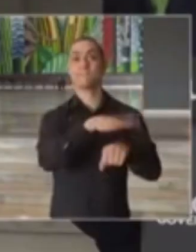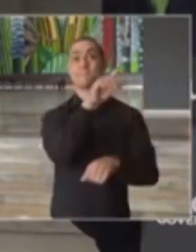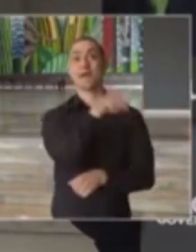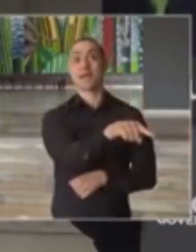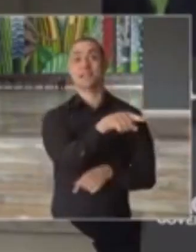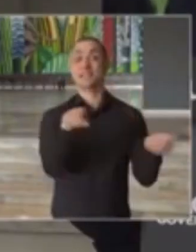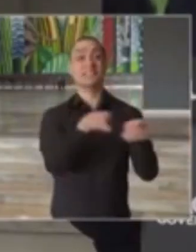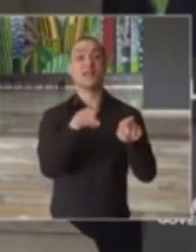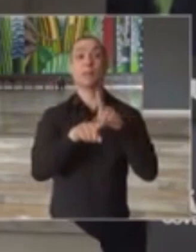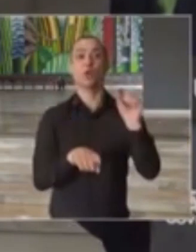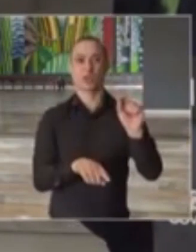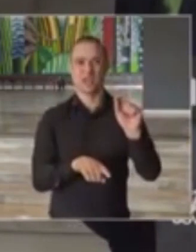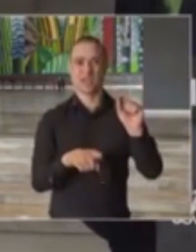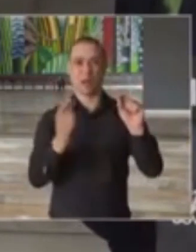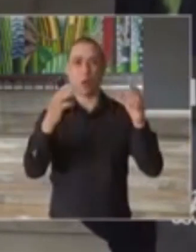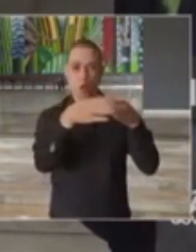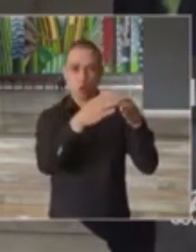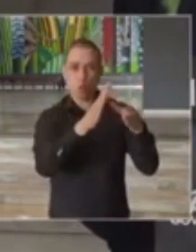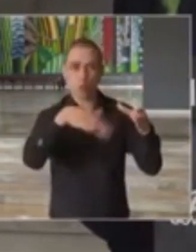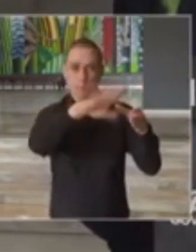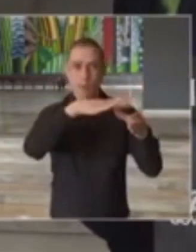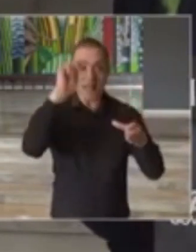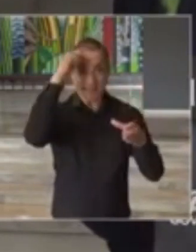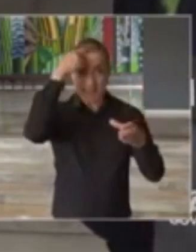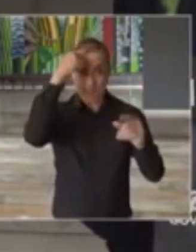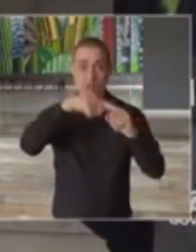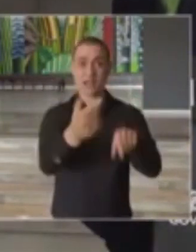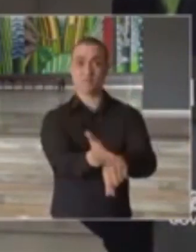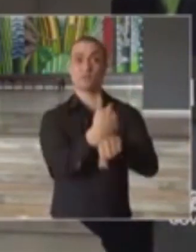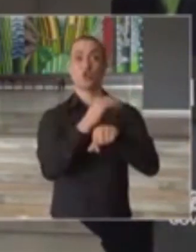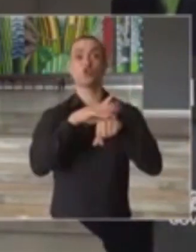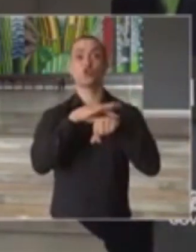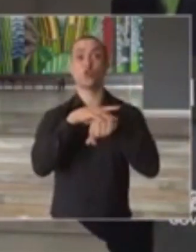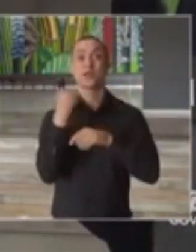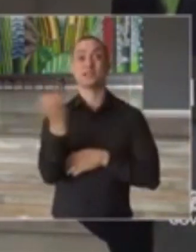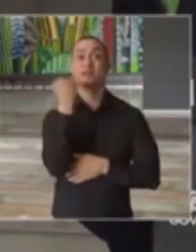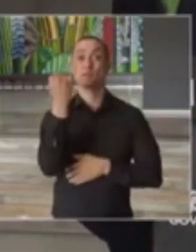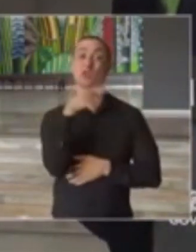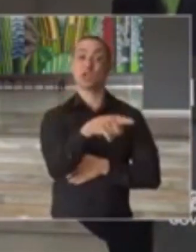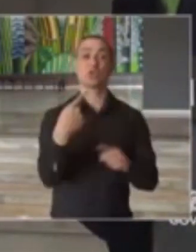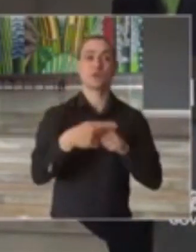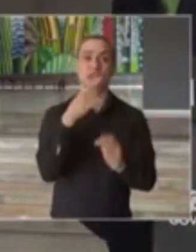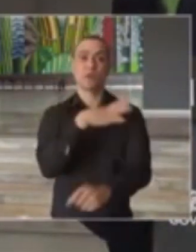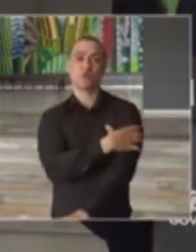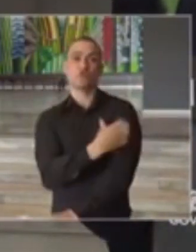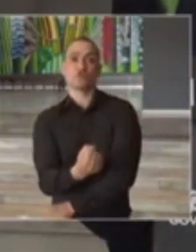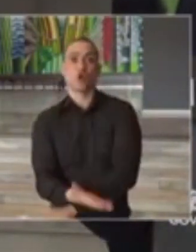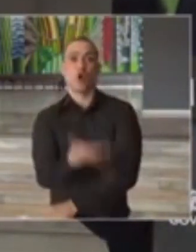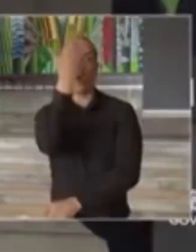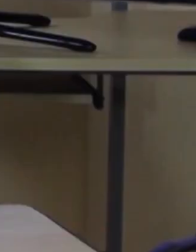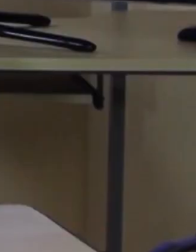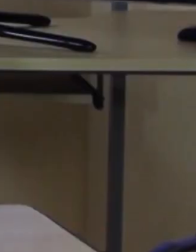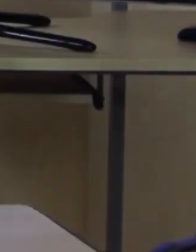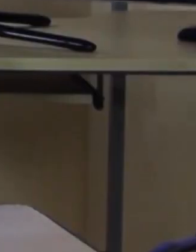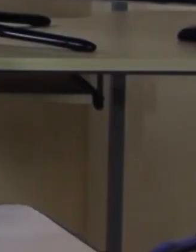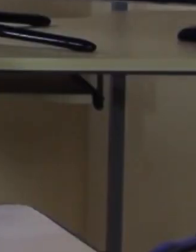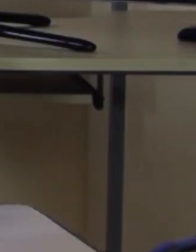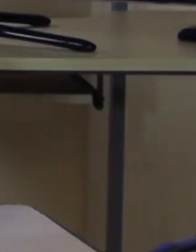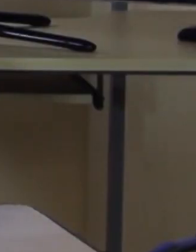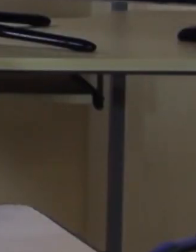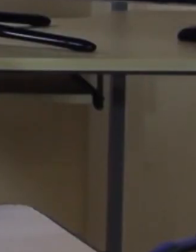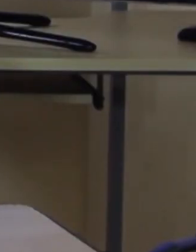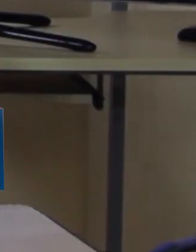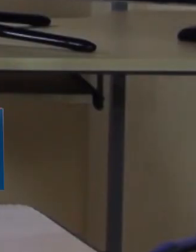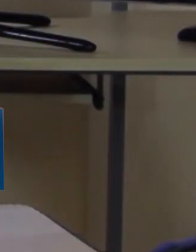pela prevalência na comunidade negra de comorbidades importantes, como a hipertensão e a diabetes. Em